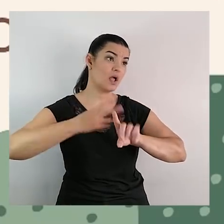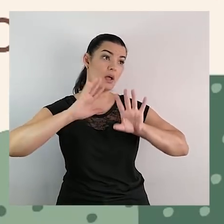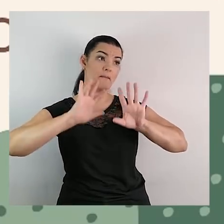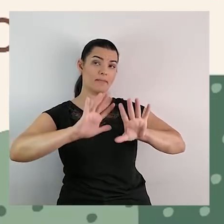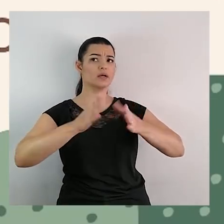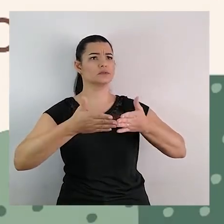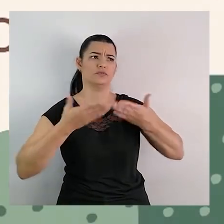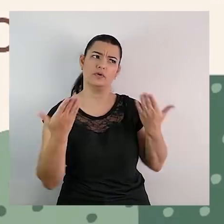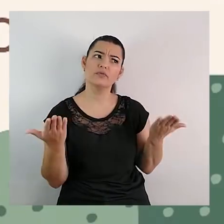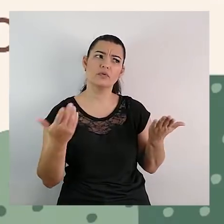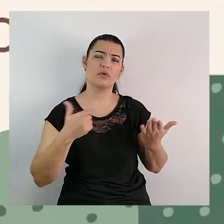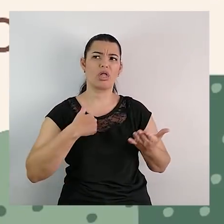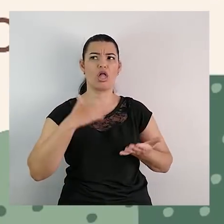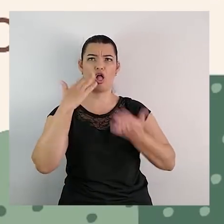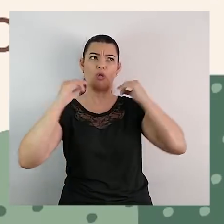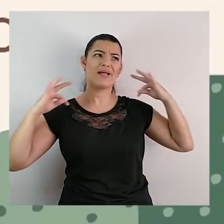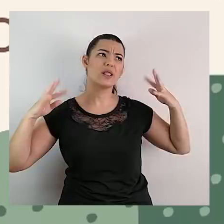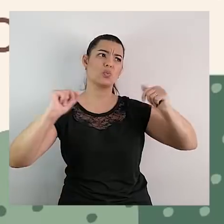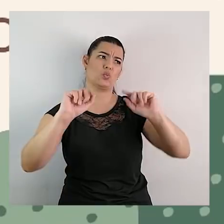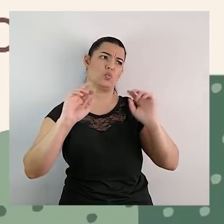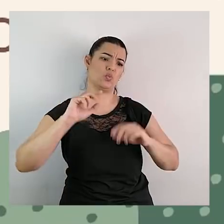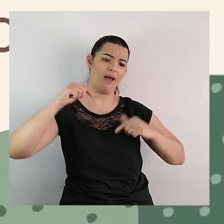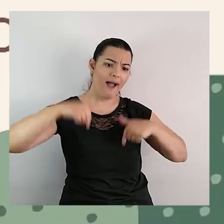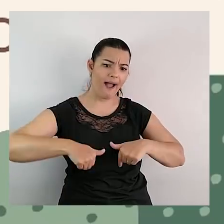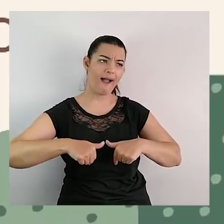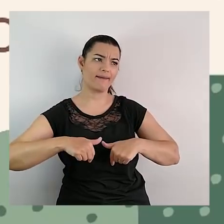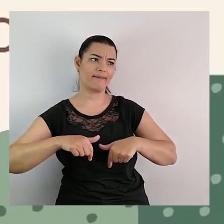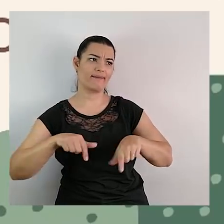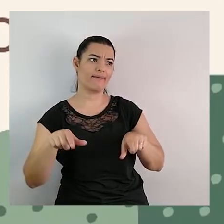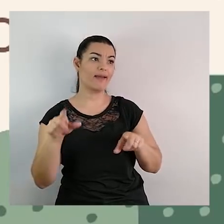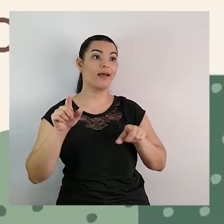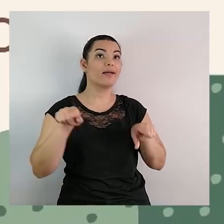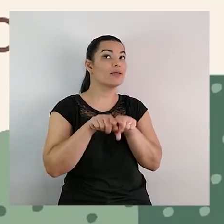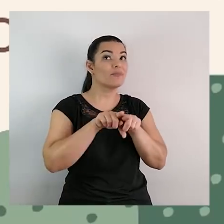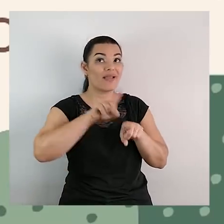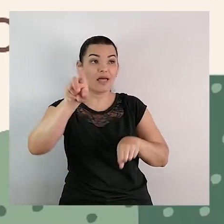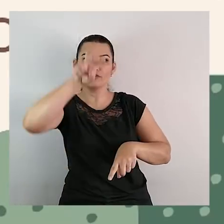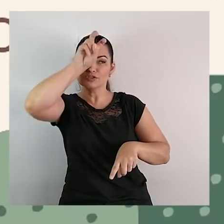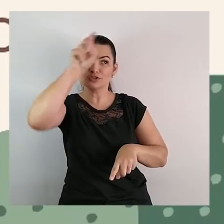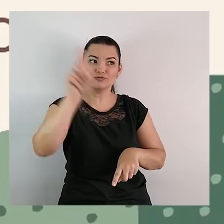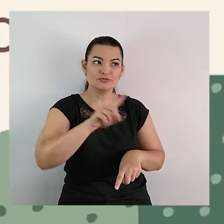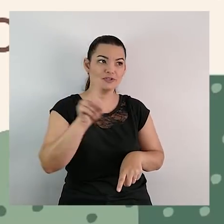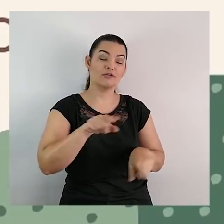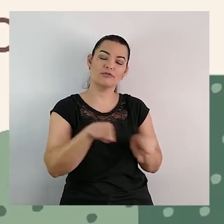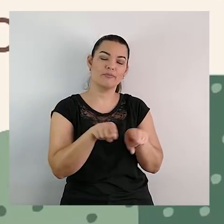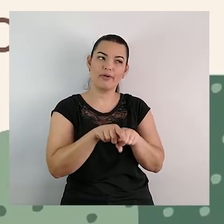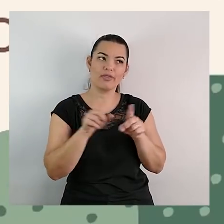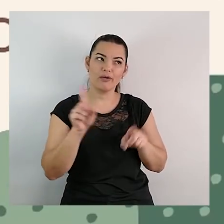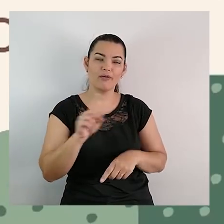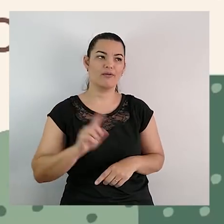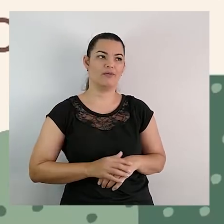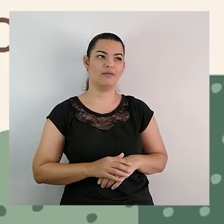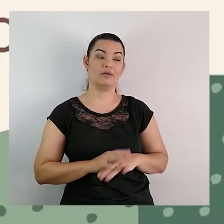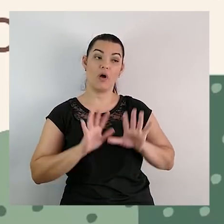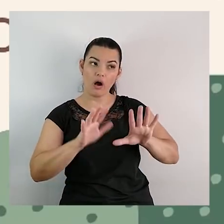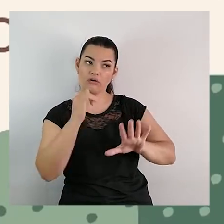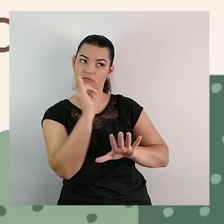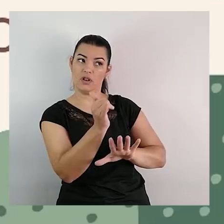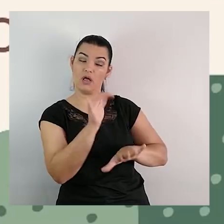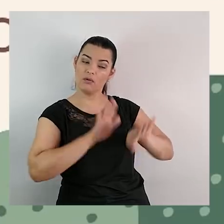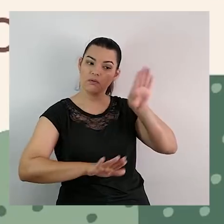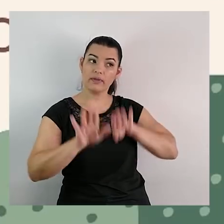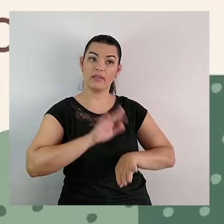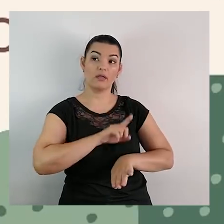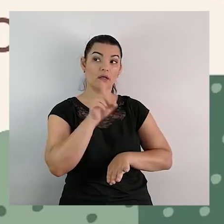como uma praga. Nem aqui, nem no Egito. E digo, cuidado com quem finge fazer